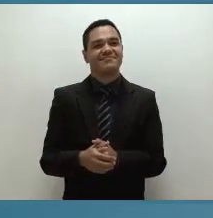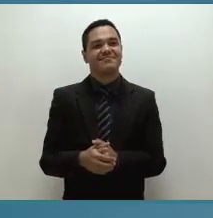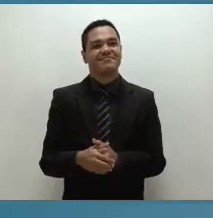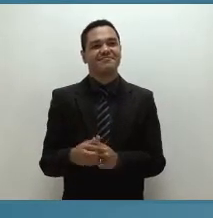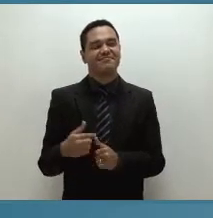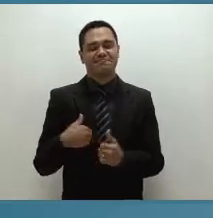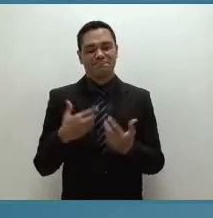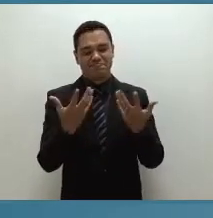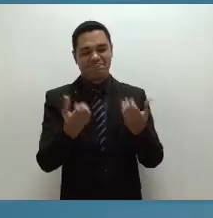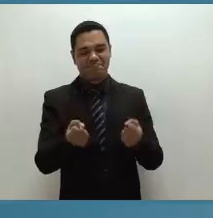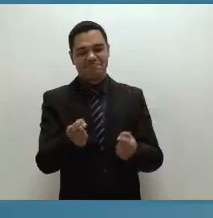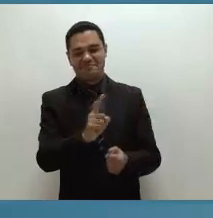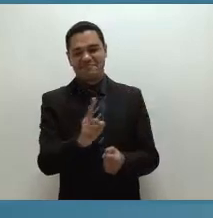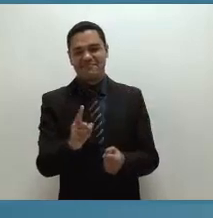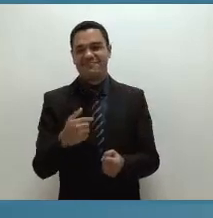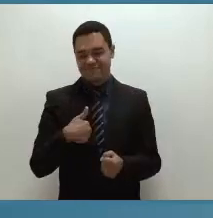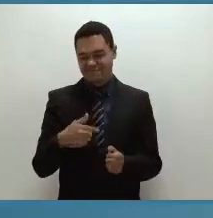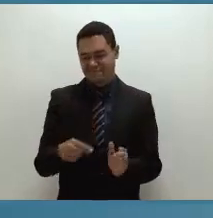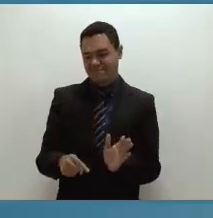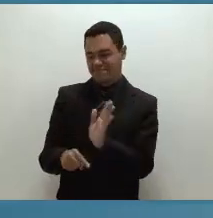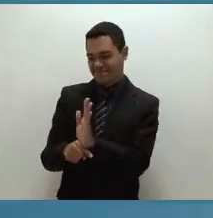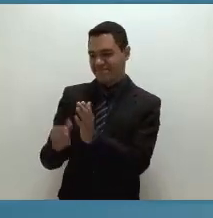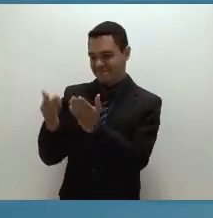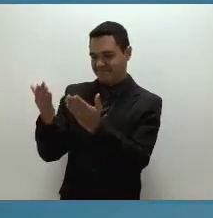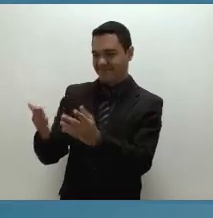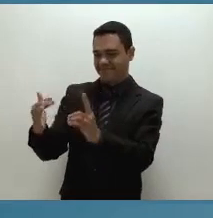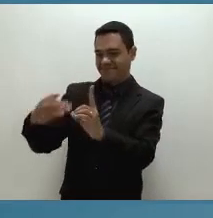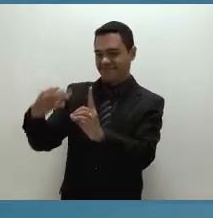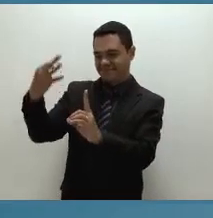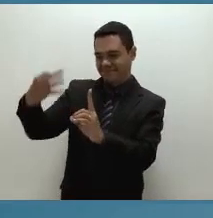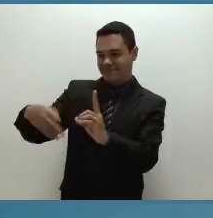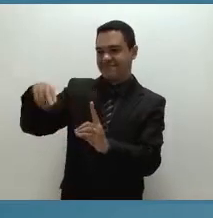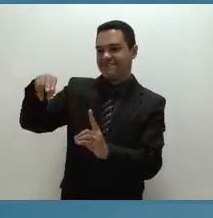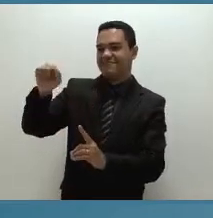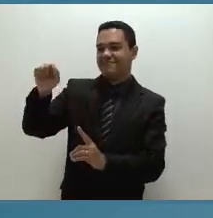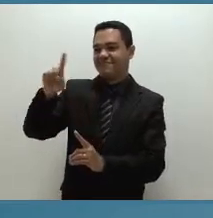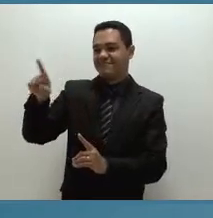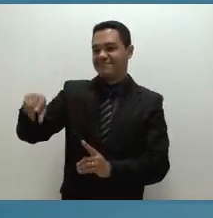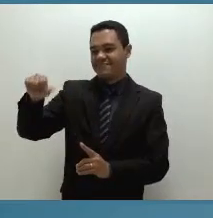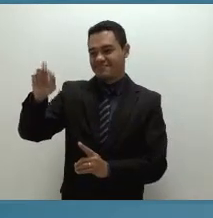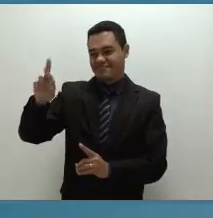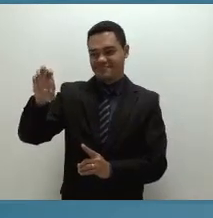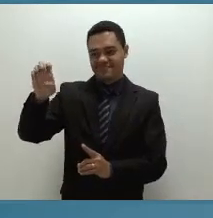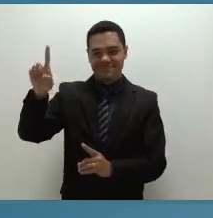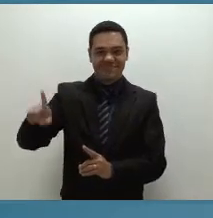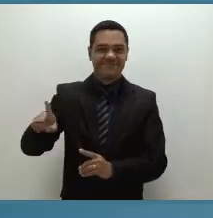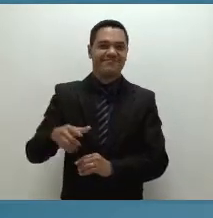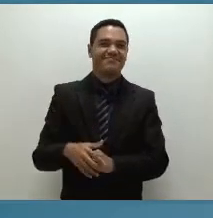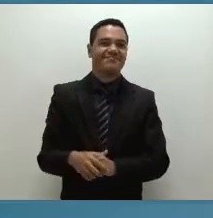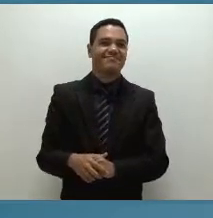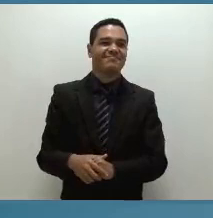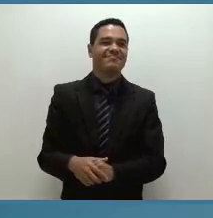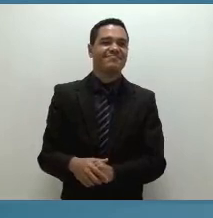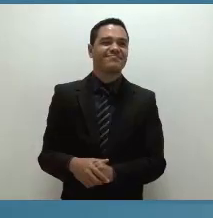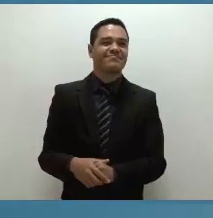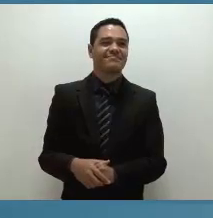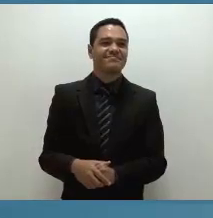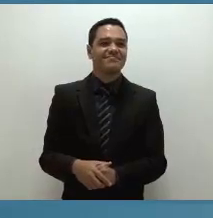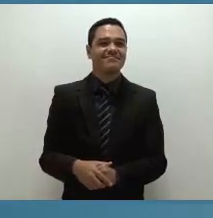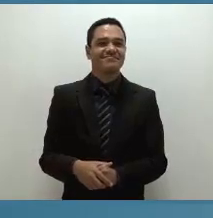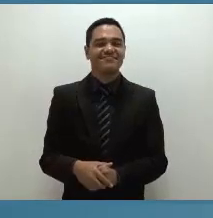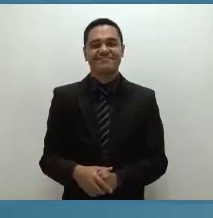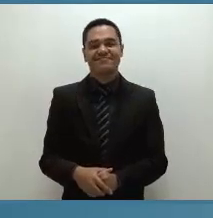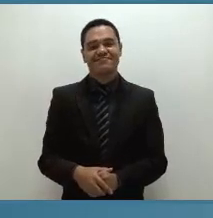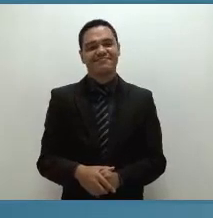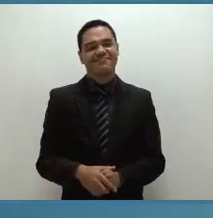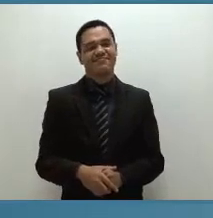Gomes. Desembargadora Amilca Roberto Bezerra Guimarães. Não, excelência, obrigado